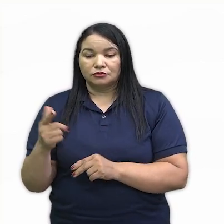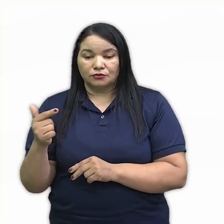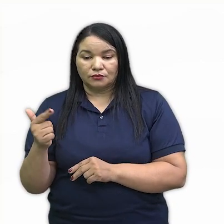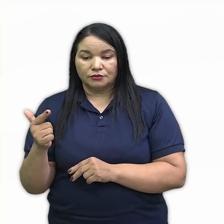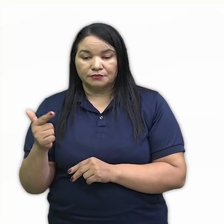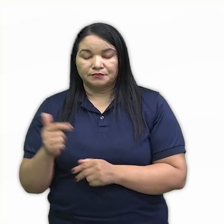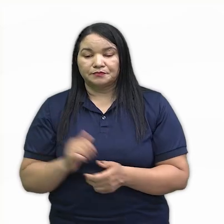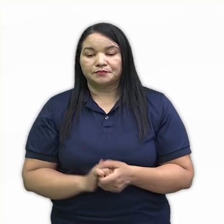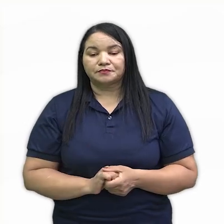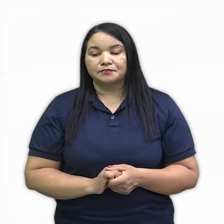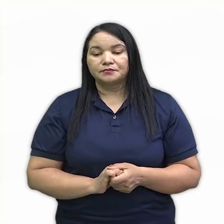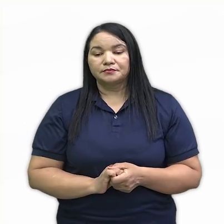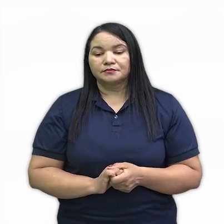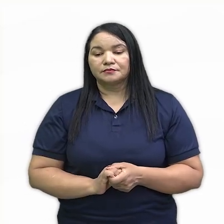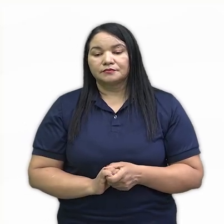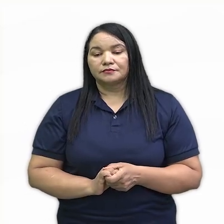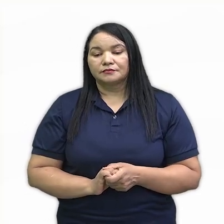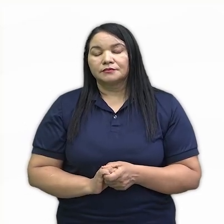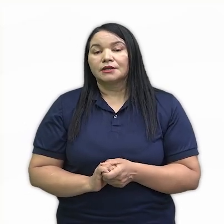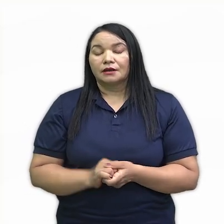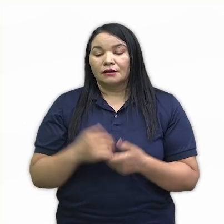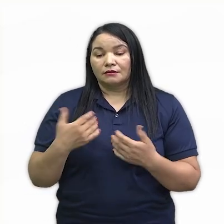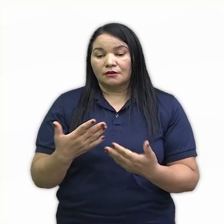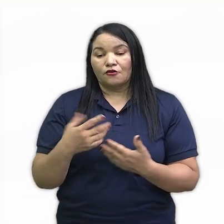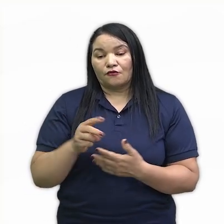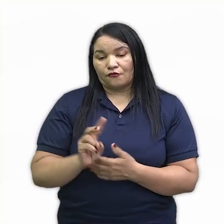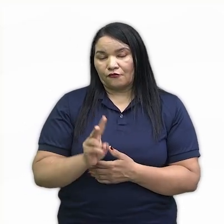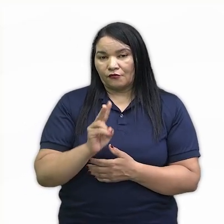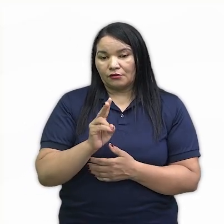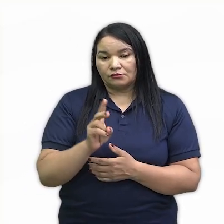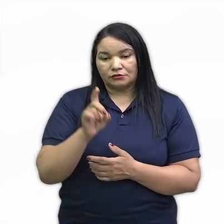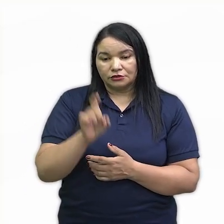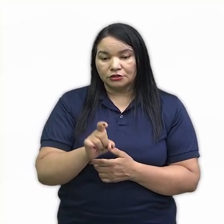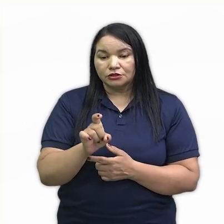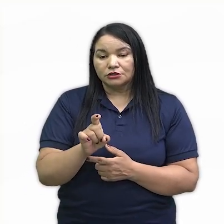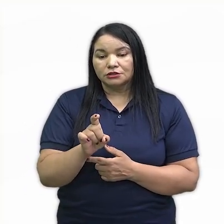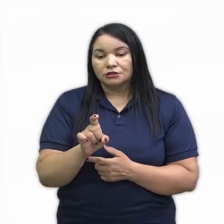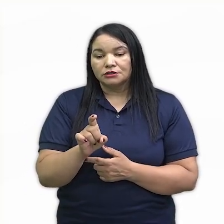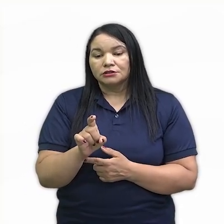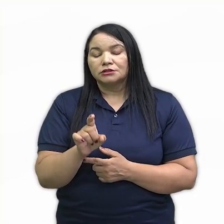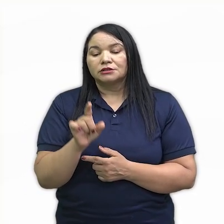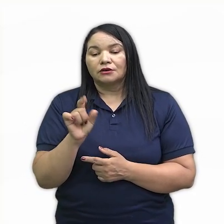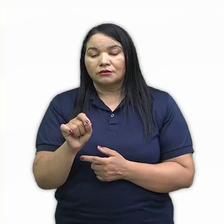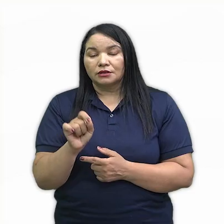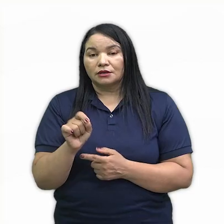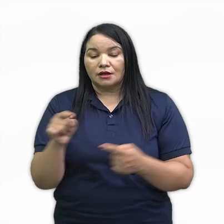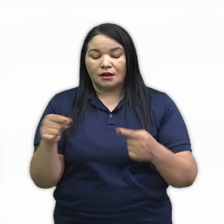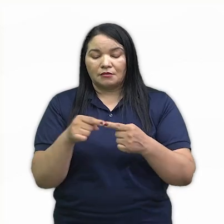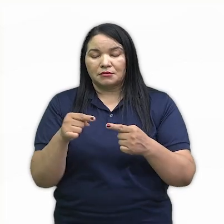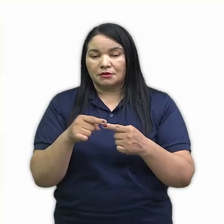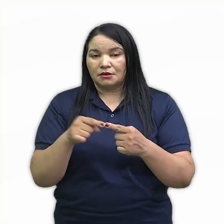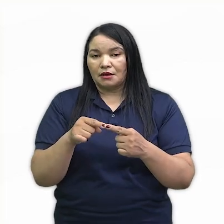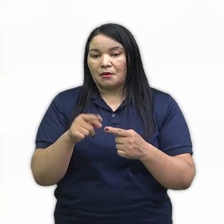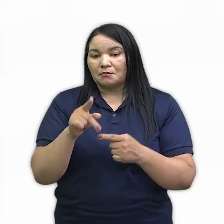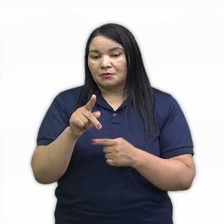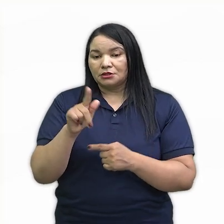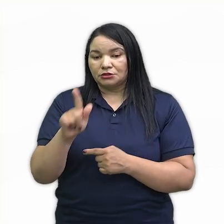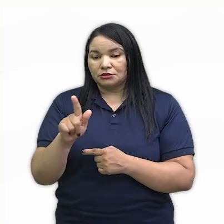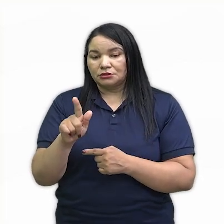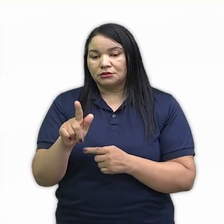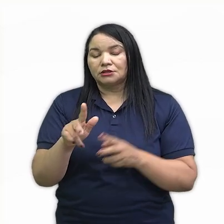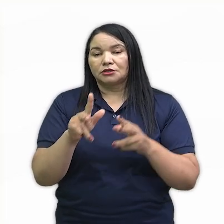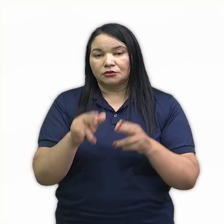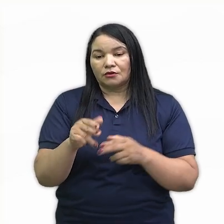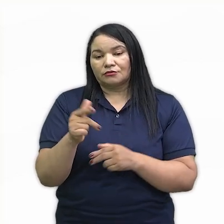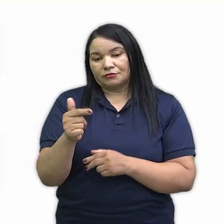12, tá? Então, o valor desse x, para que ele seja uma PG, tem que